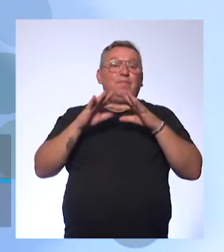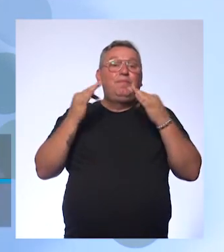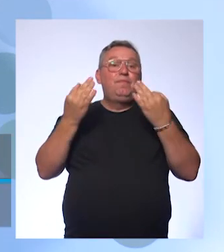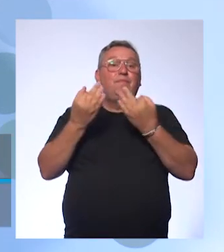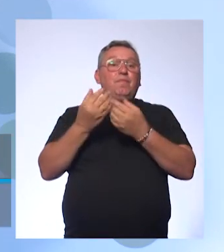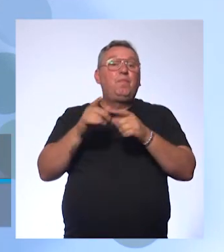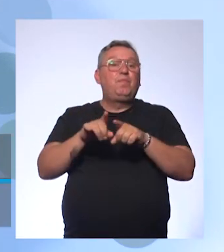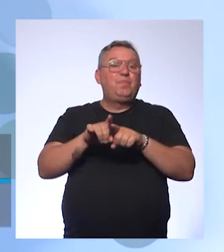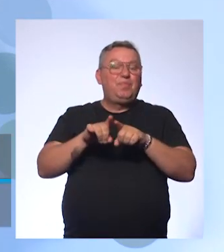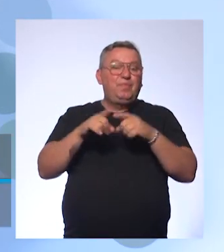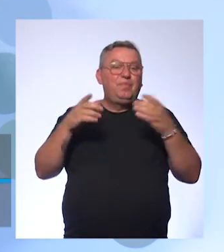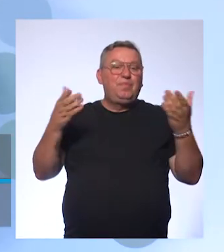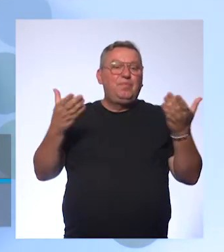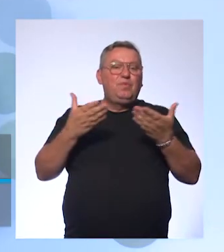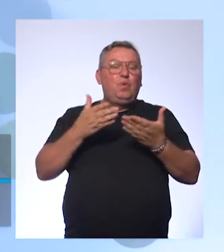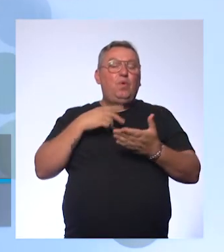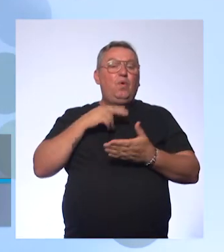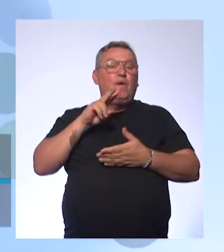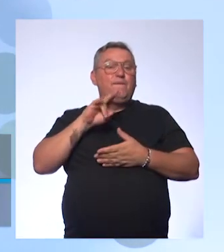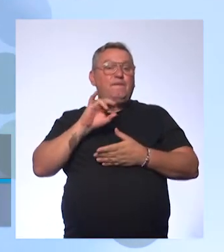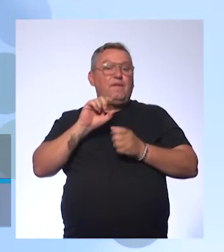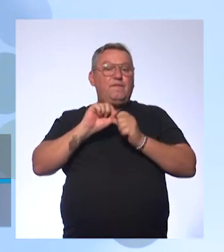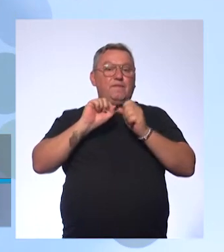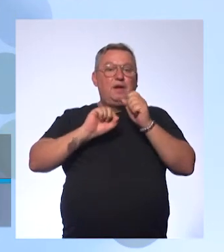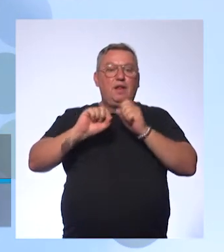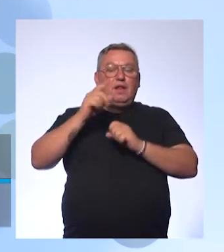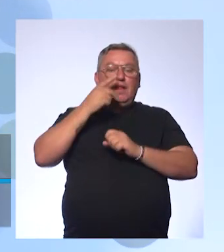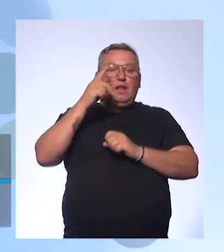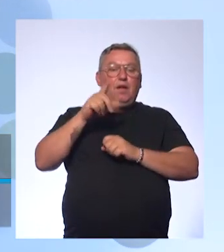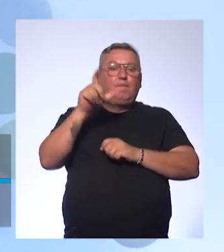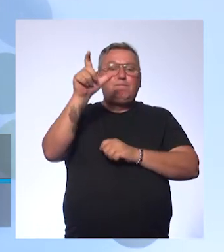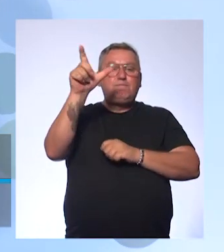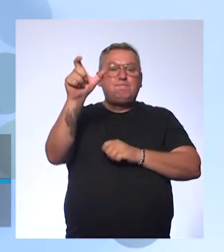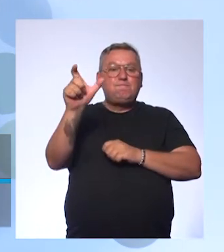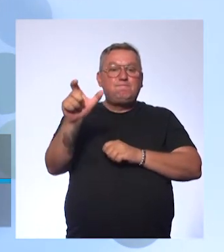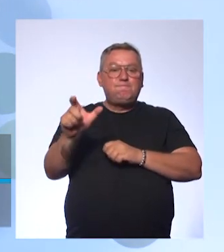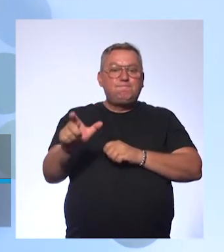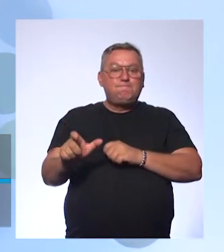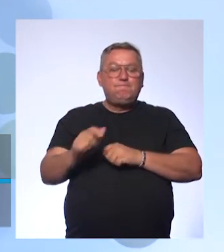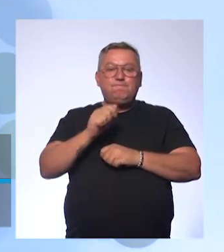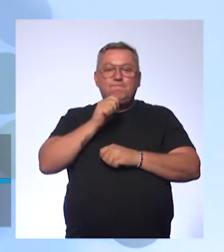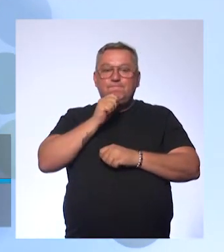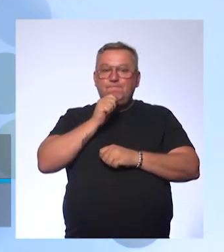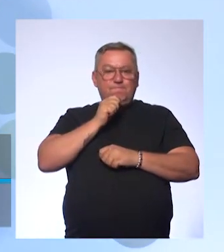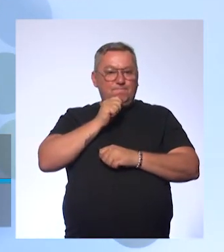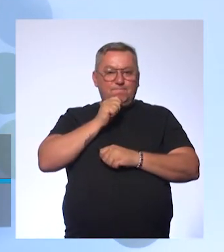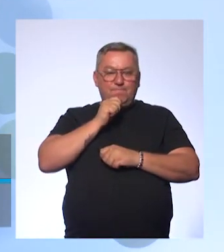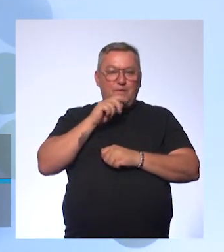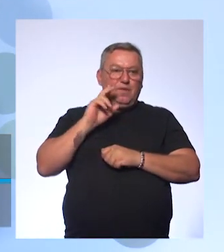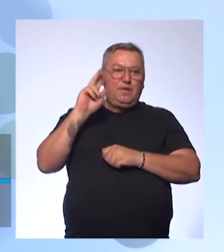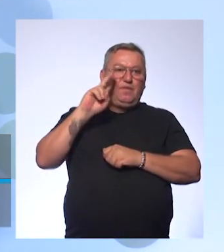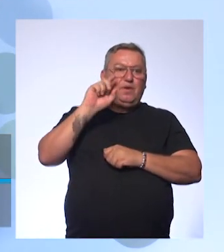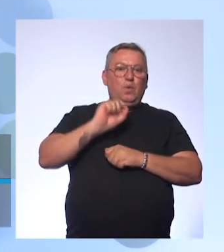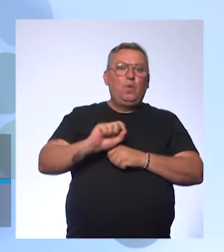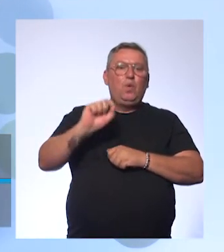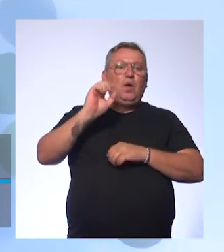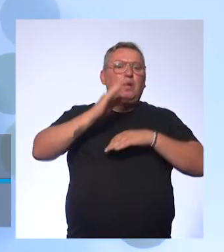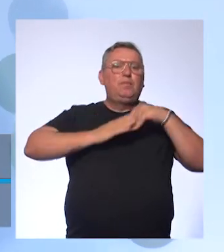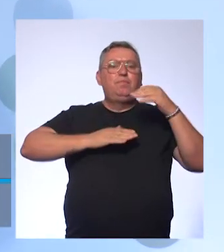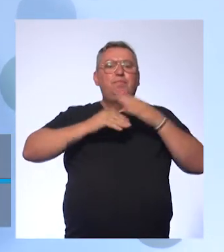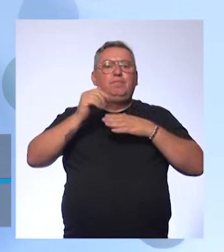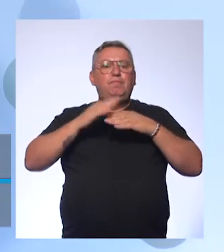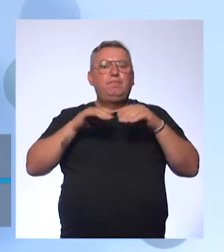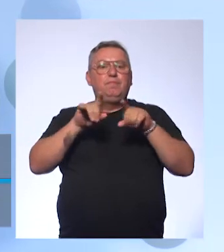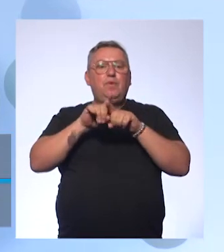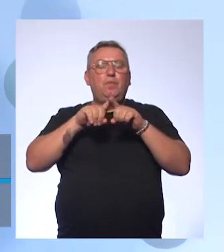também. Então, gente, hoje a gente vai para falar, né, dos invertebrados. E assim, a gente está revisitando essa habilidade. E